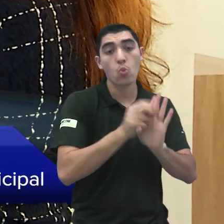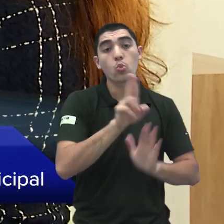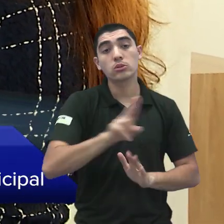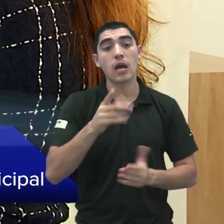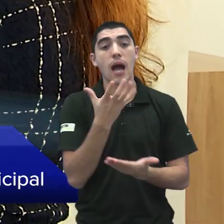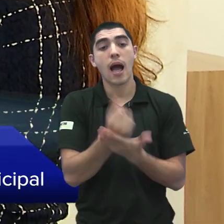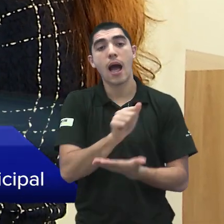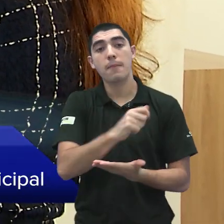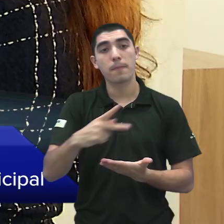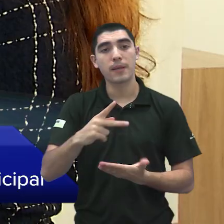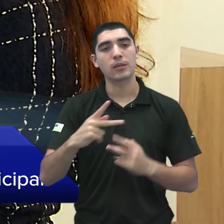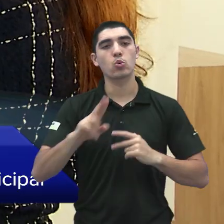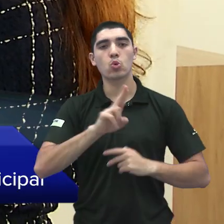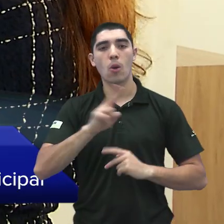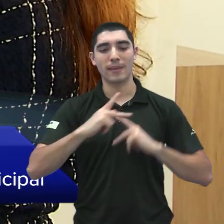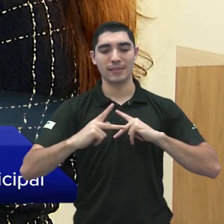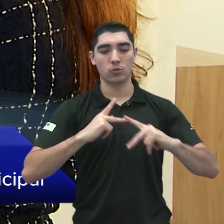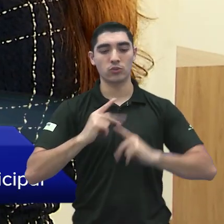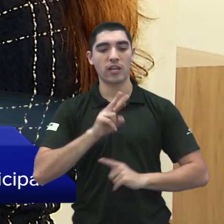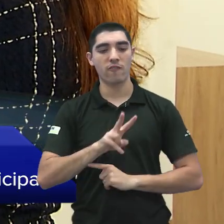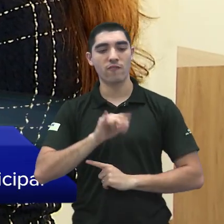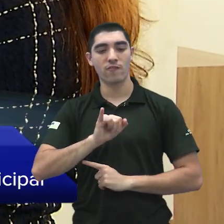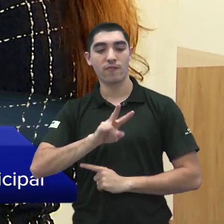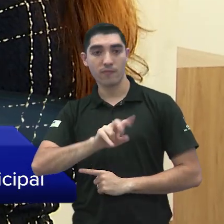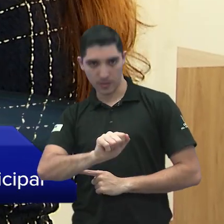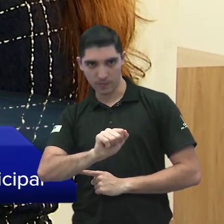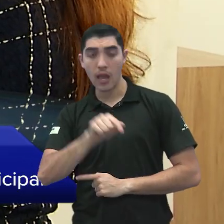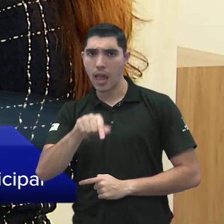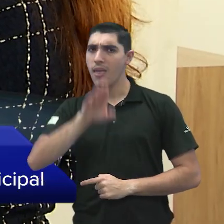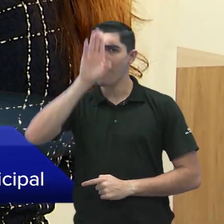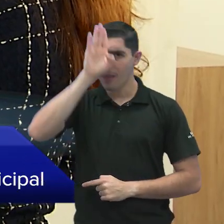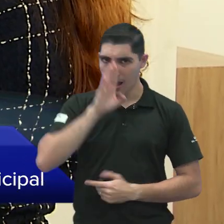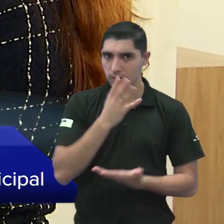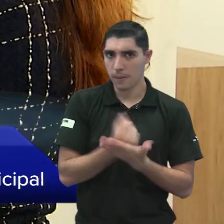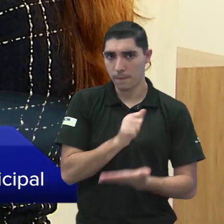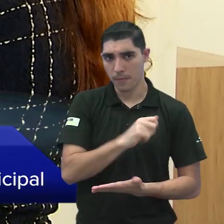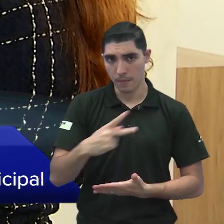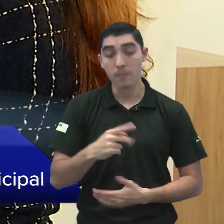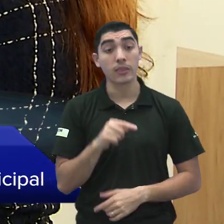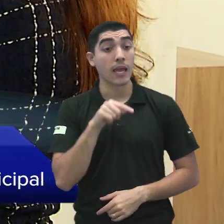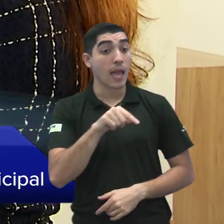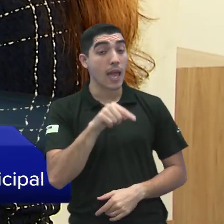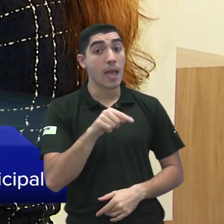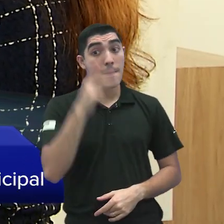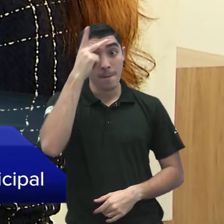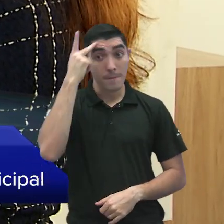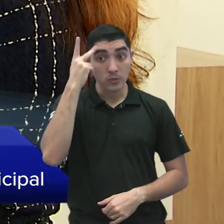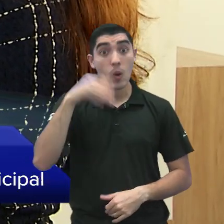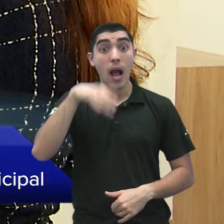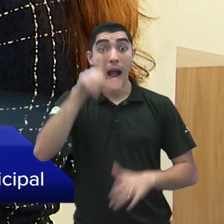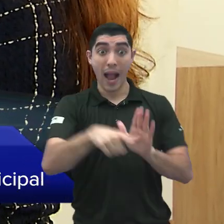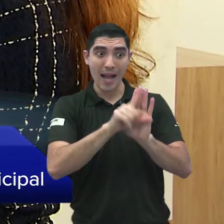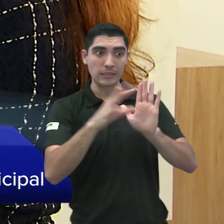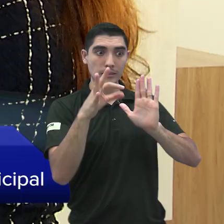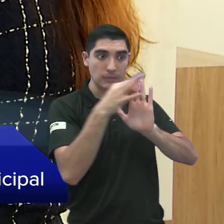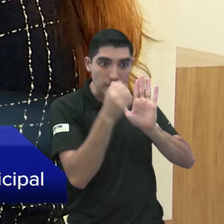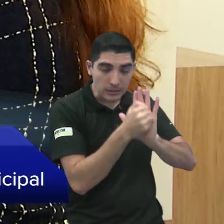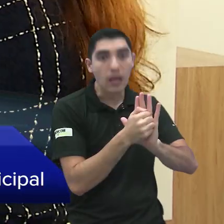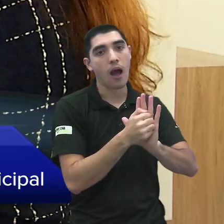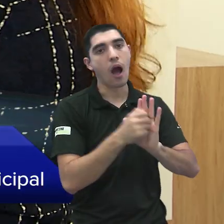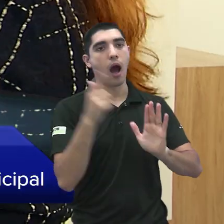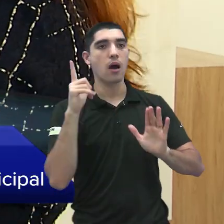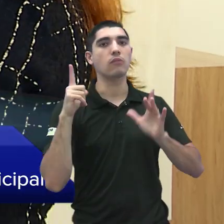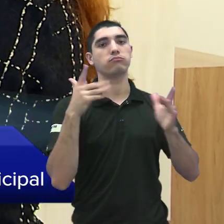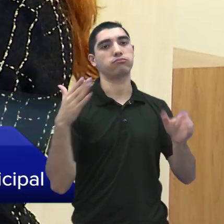inscrever pelo aplicativo São José Viva, que também é gratuito. E a seleção é por ordem de inscrição.